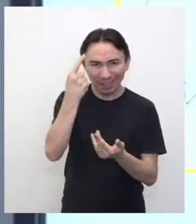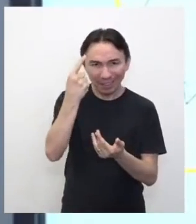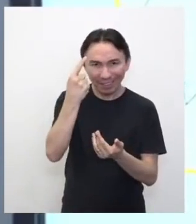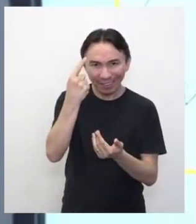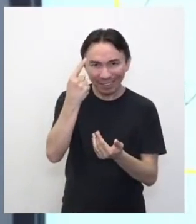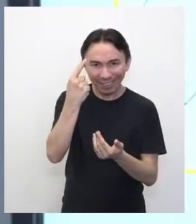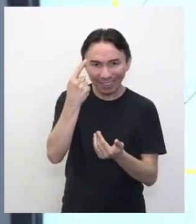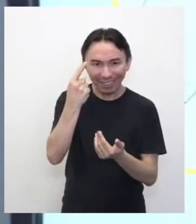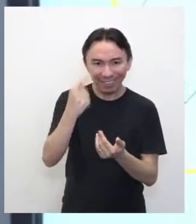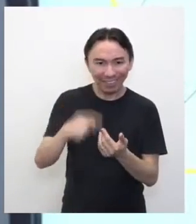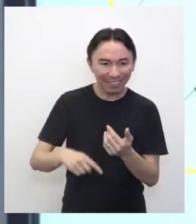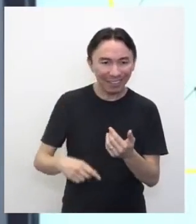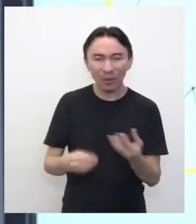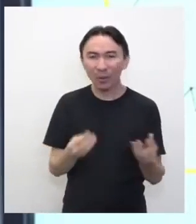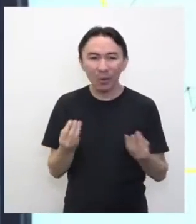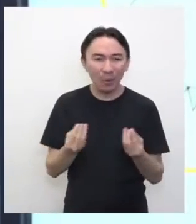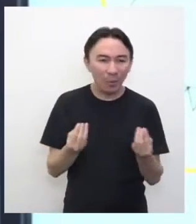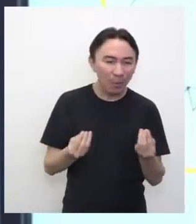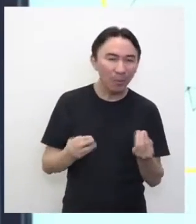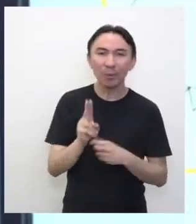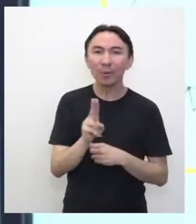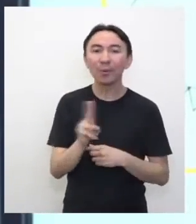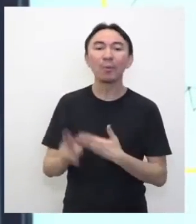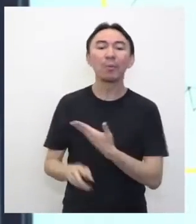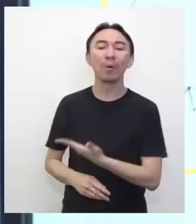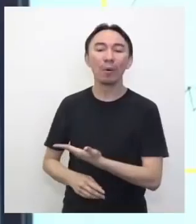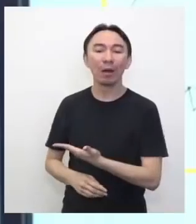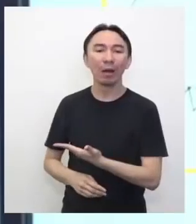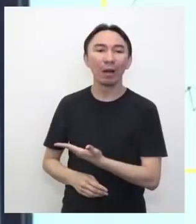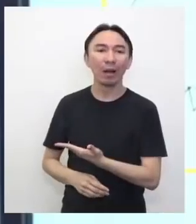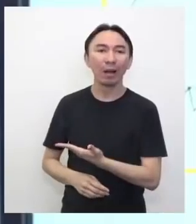característica e como que se chama esse sólido geométrico?